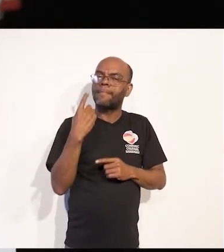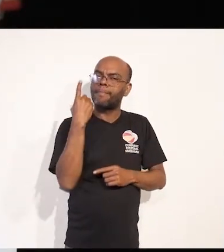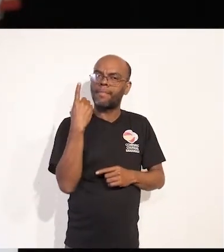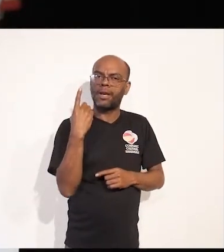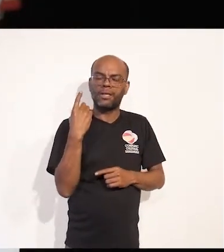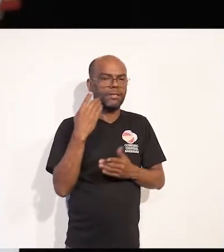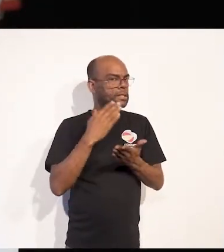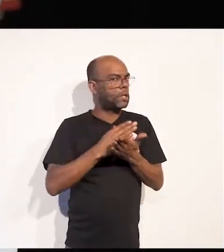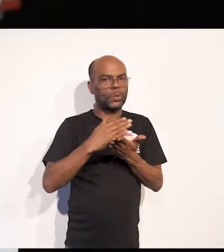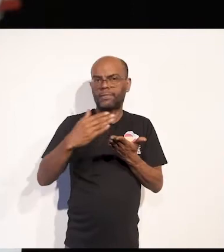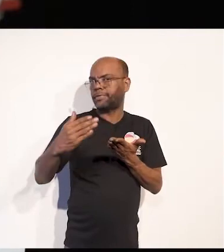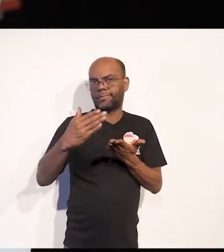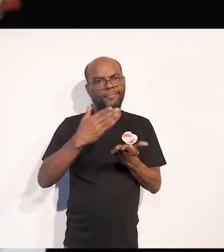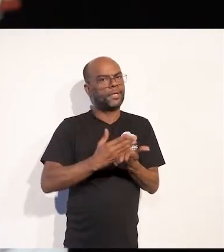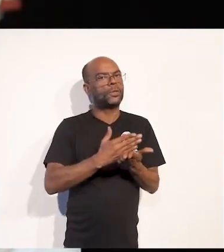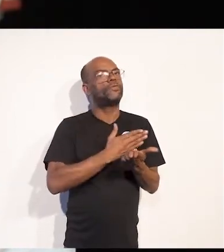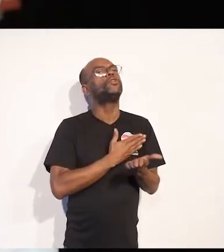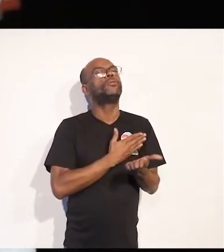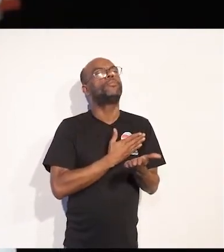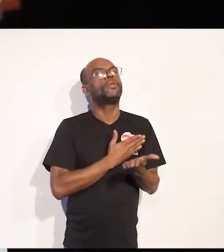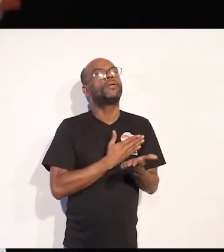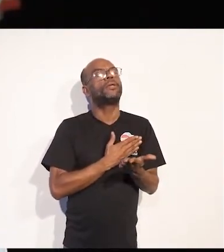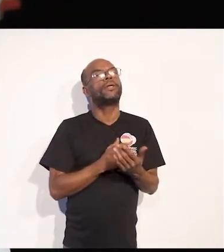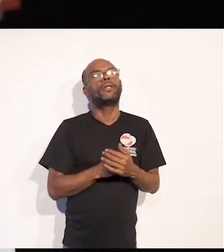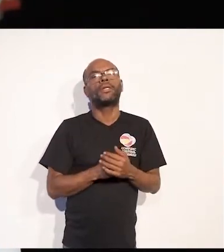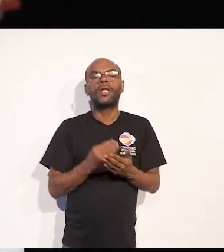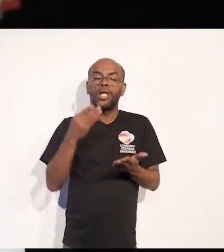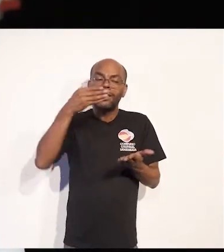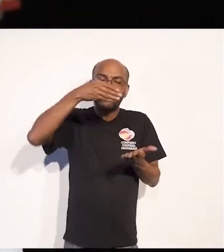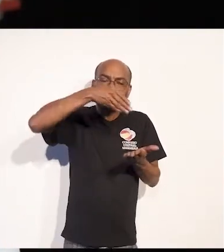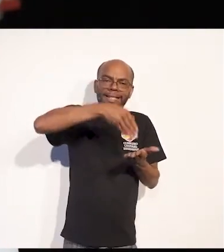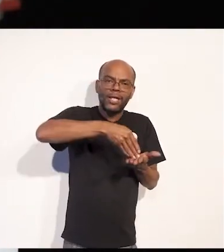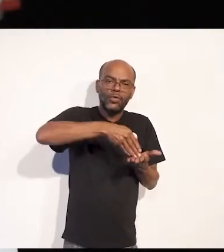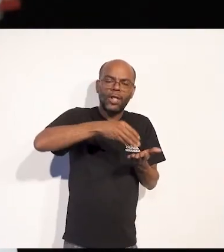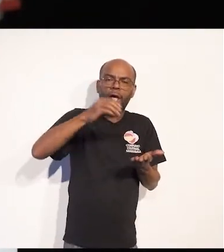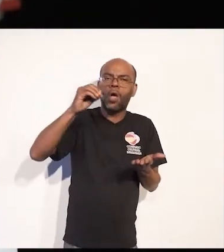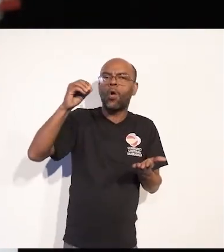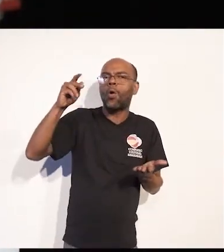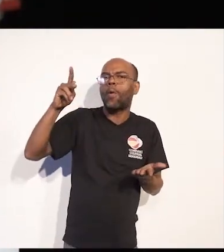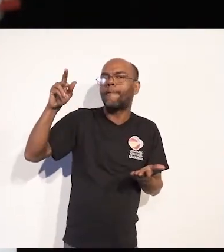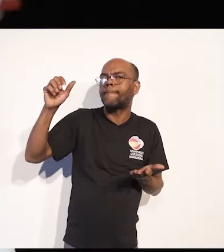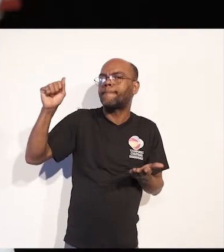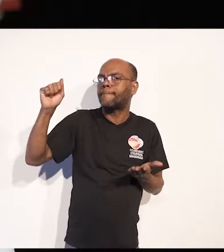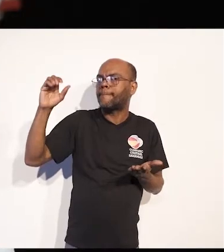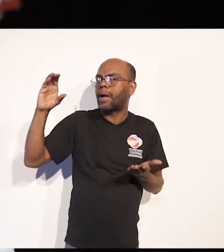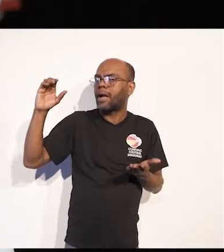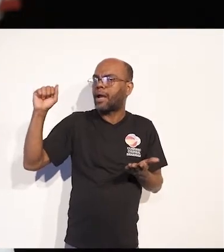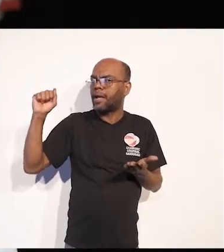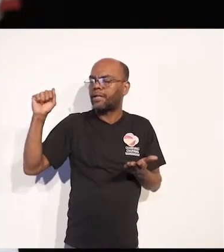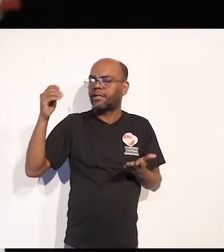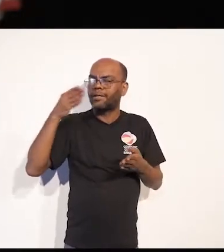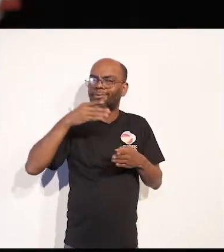consegue dividir, tá? Então, dentro dessas cores pigmento opaca, você tem 3 cores